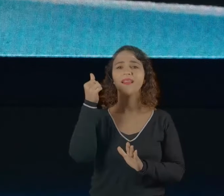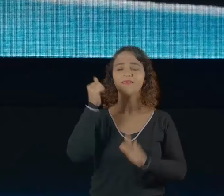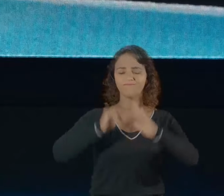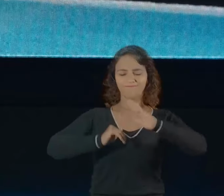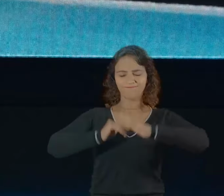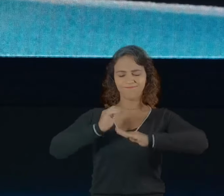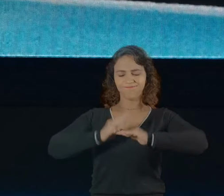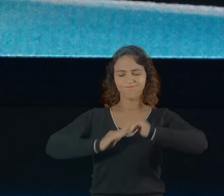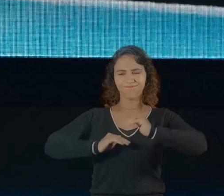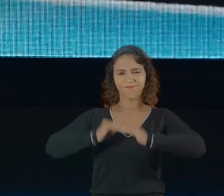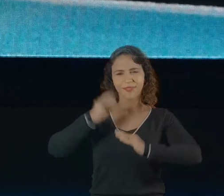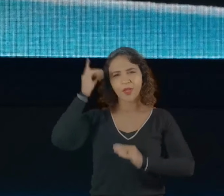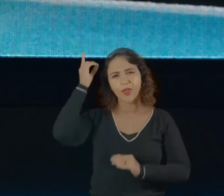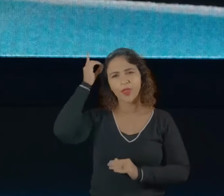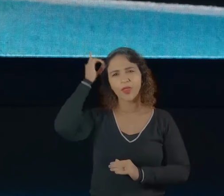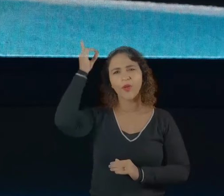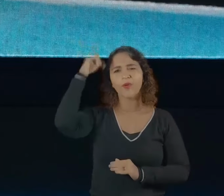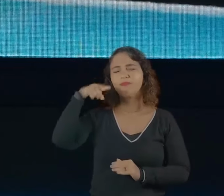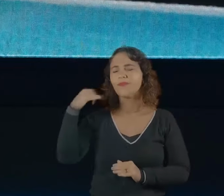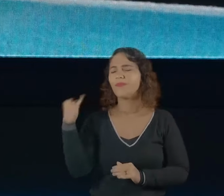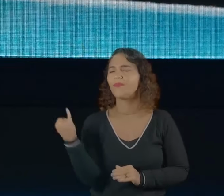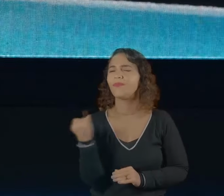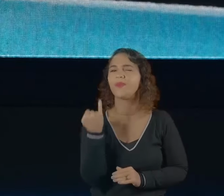e a mais importante,